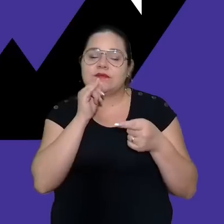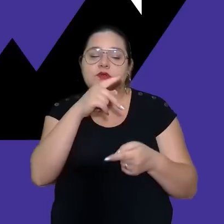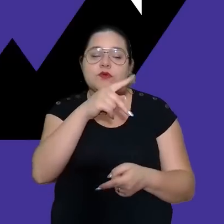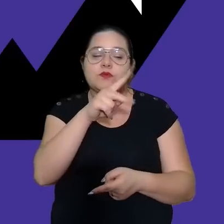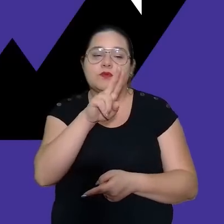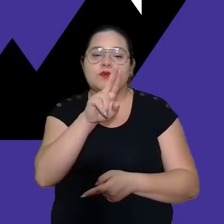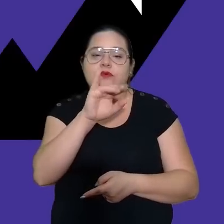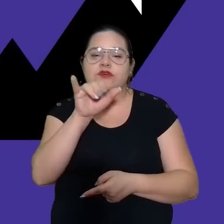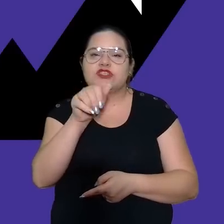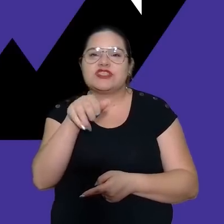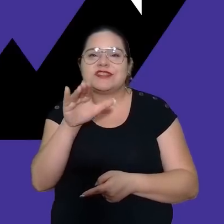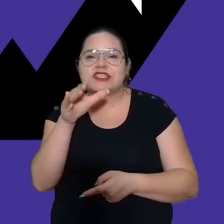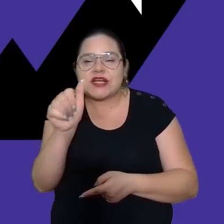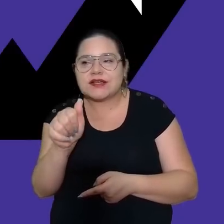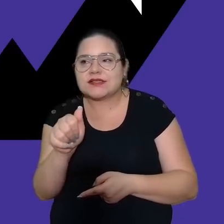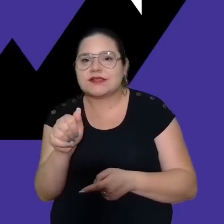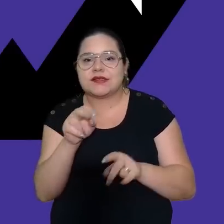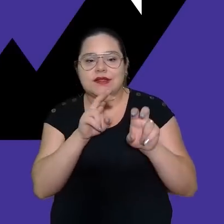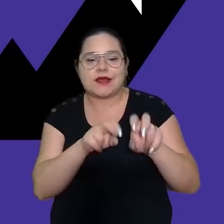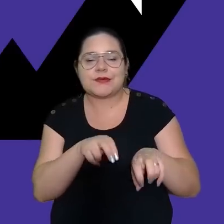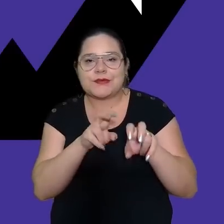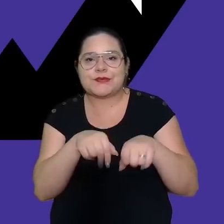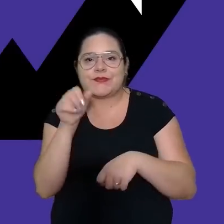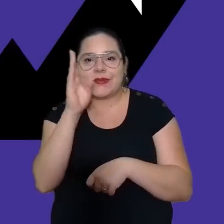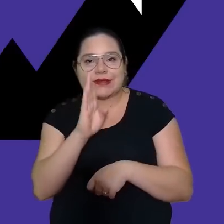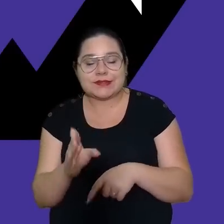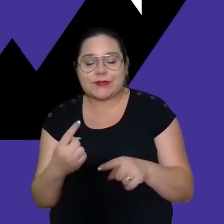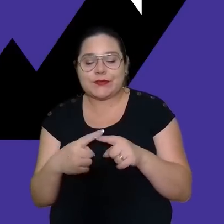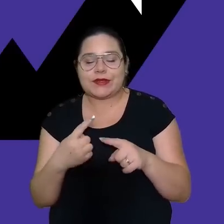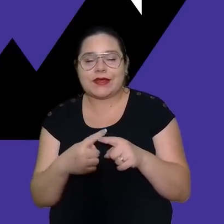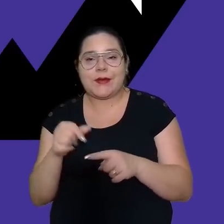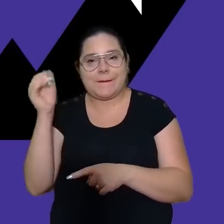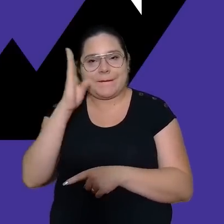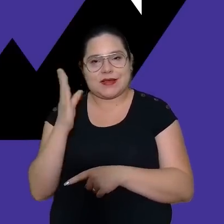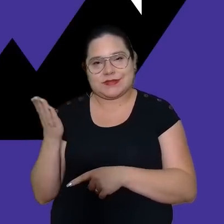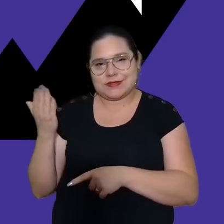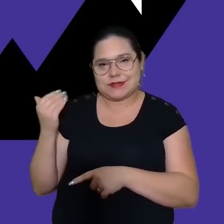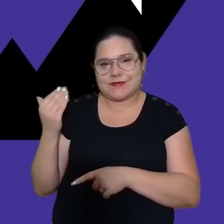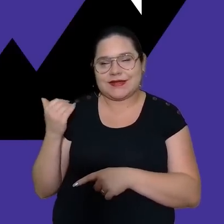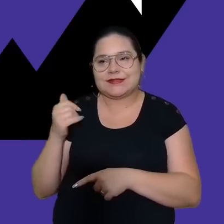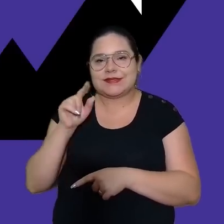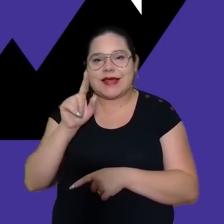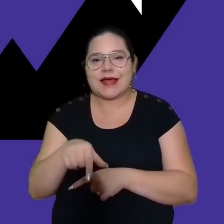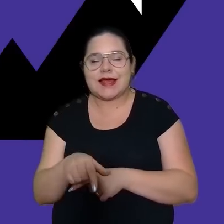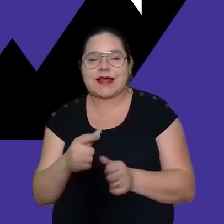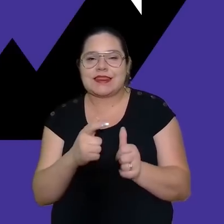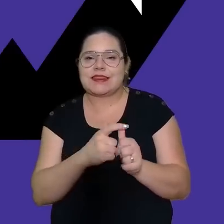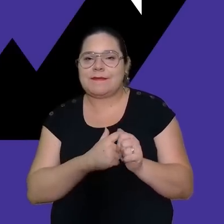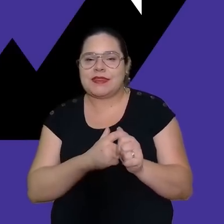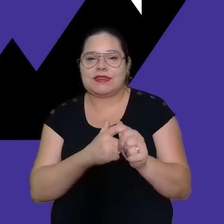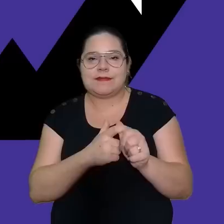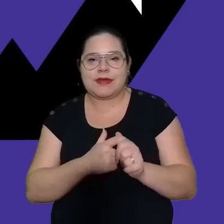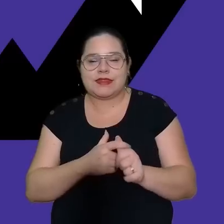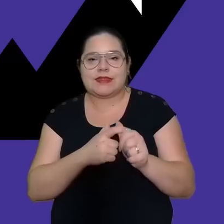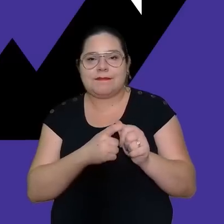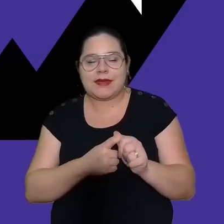agricultura brasileira. O Brasil, que era completamente dependente da importação de